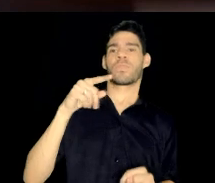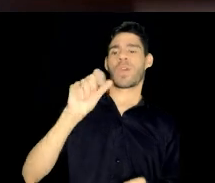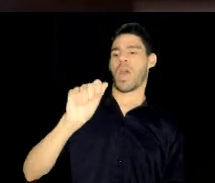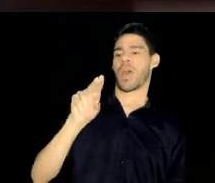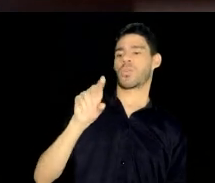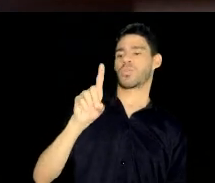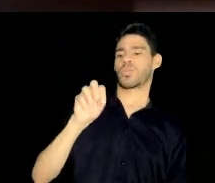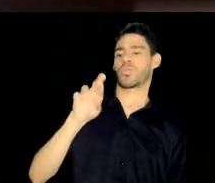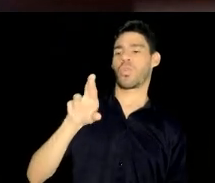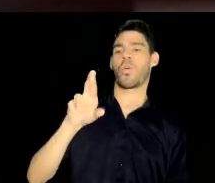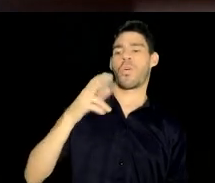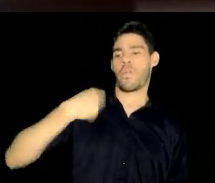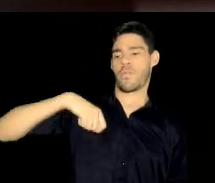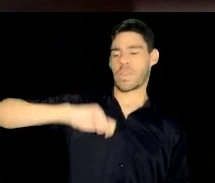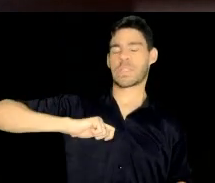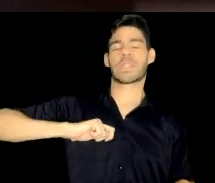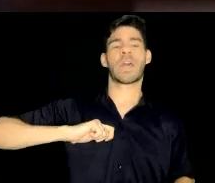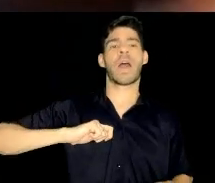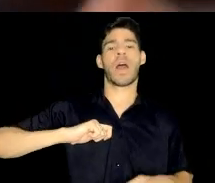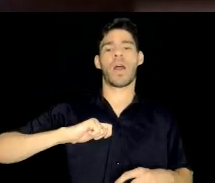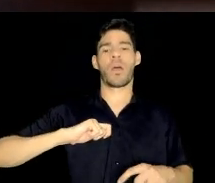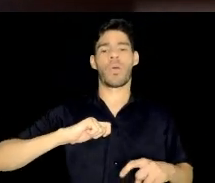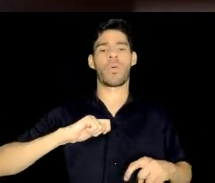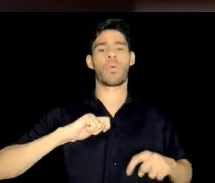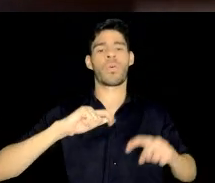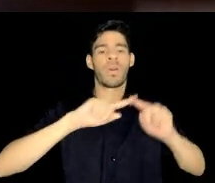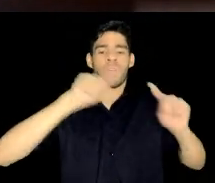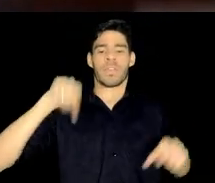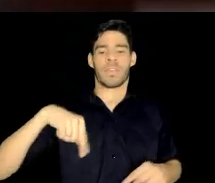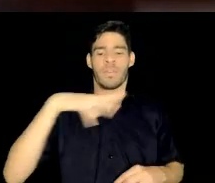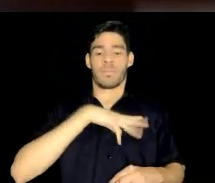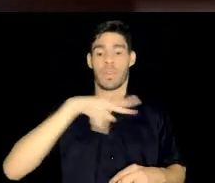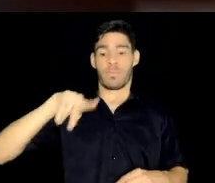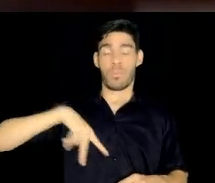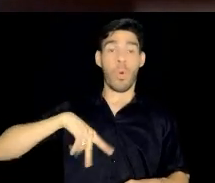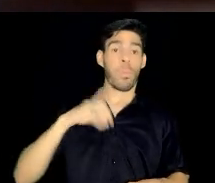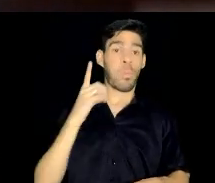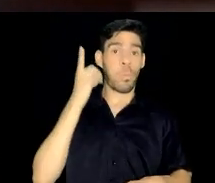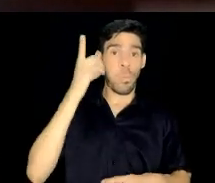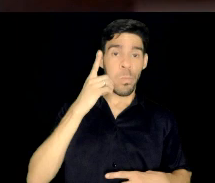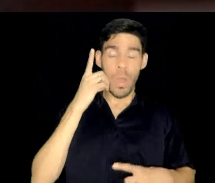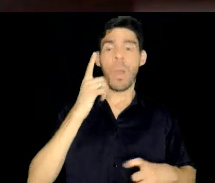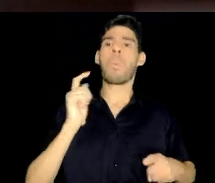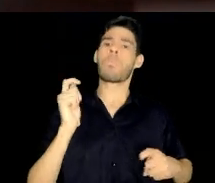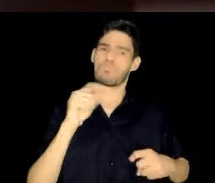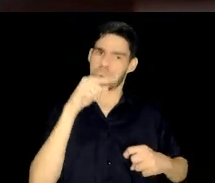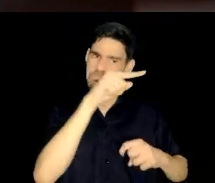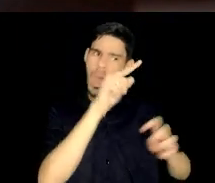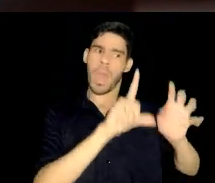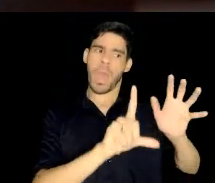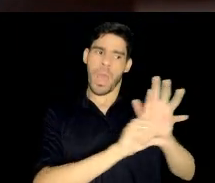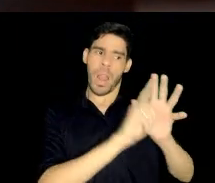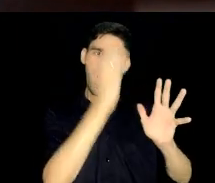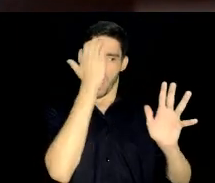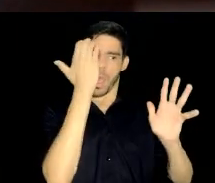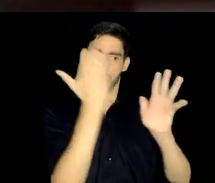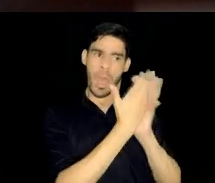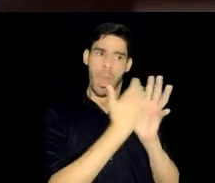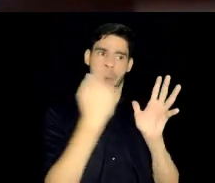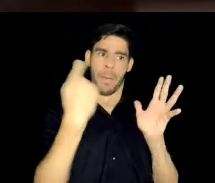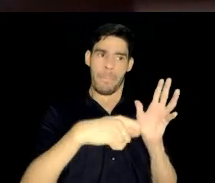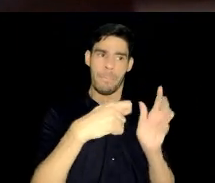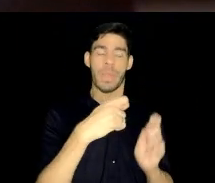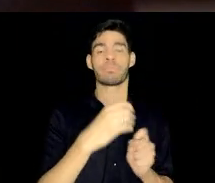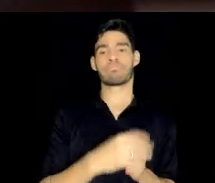auditores fiscais, agentes do Ministério Público, parlamentares, estão sujeitos a essa lei.